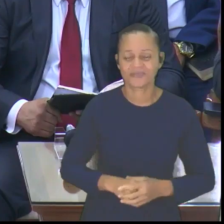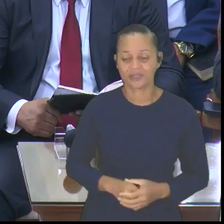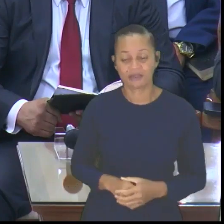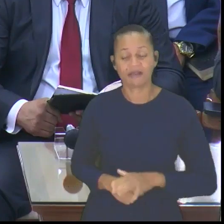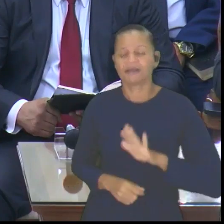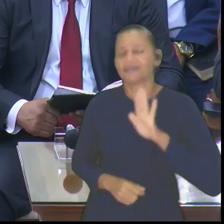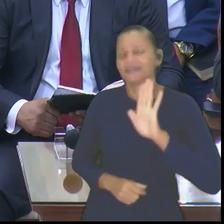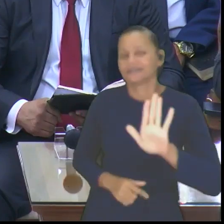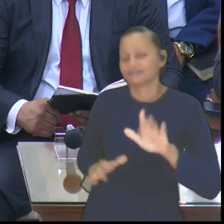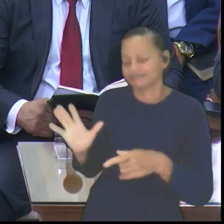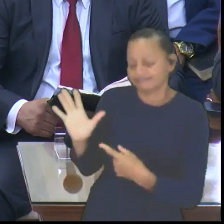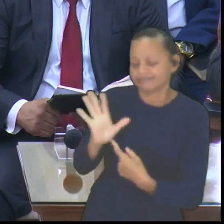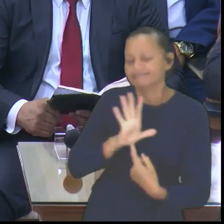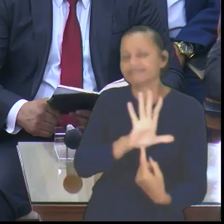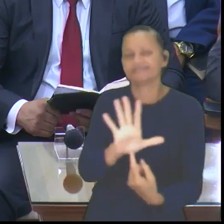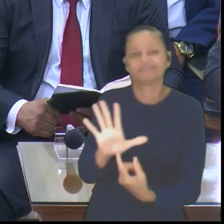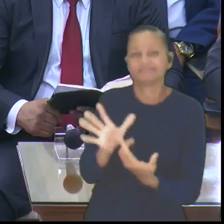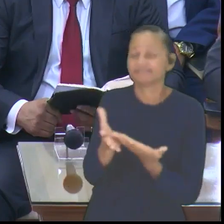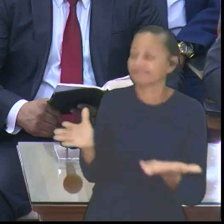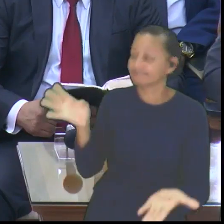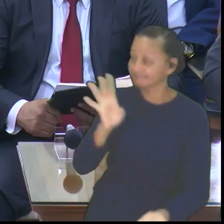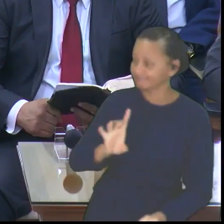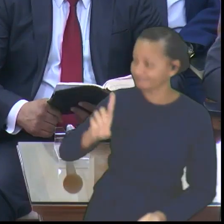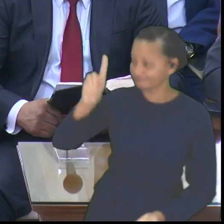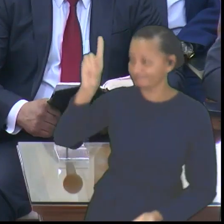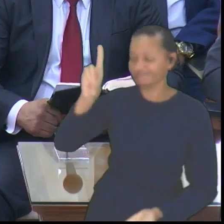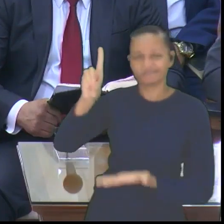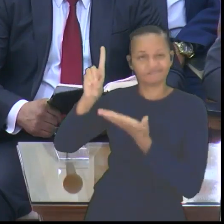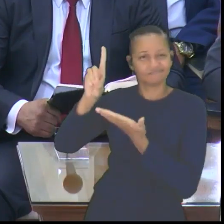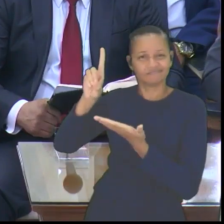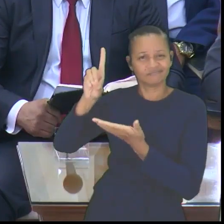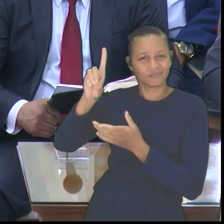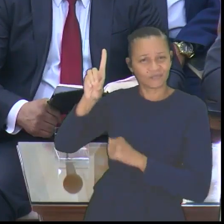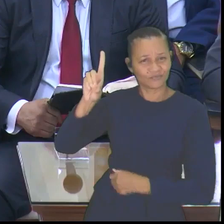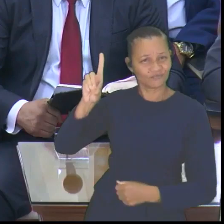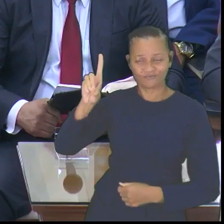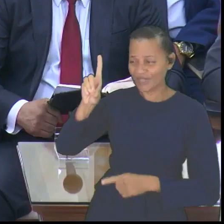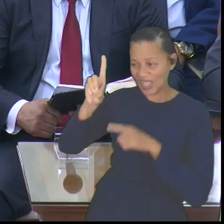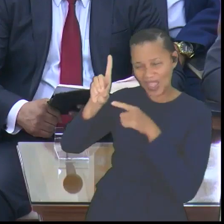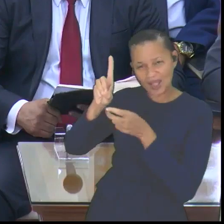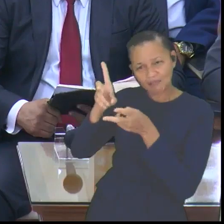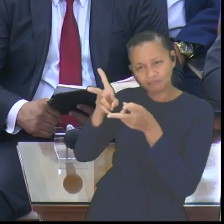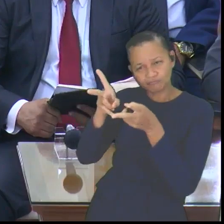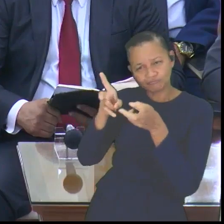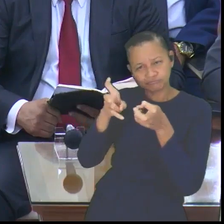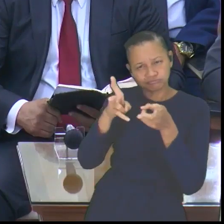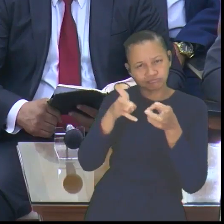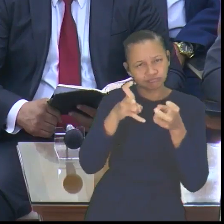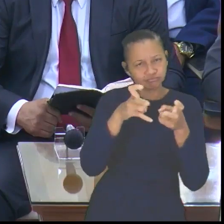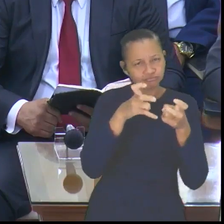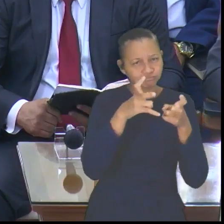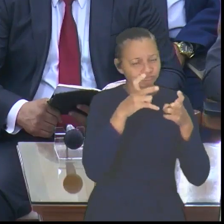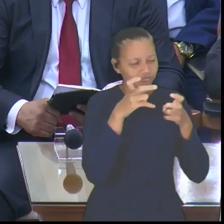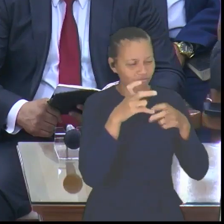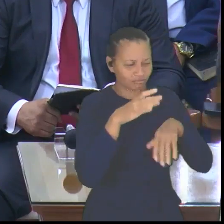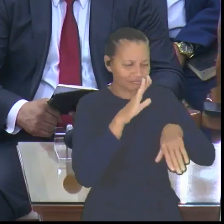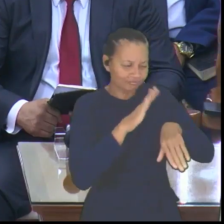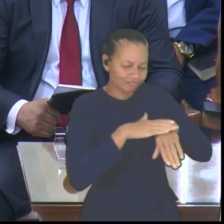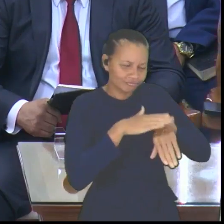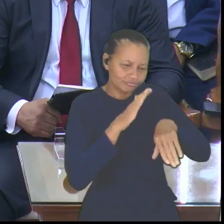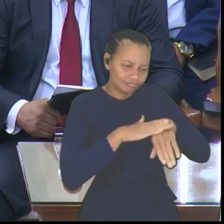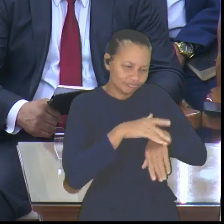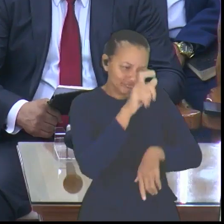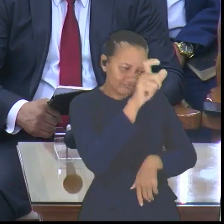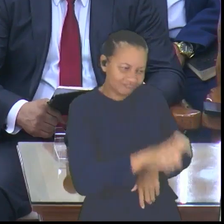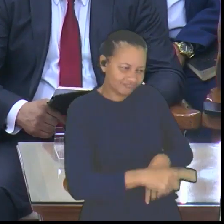mostra que Deus não apenas observava as ações